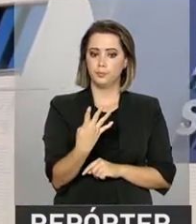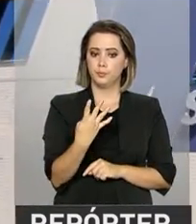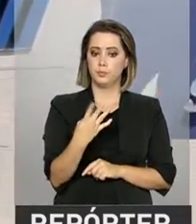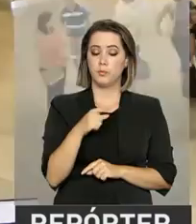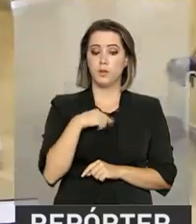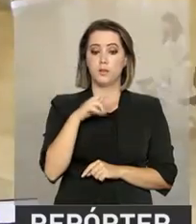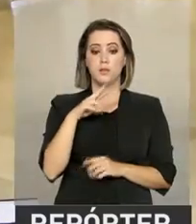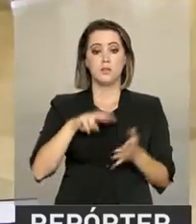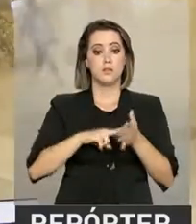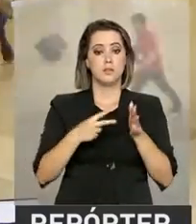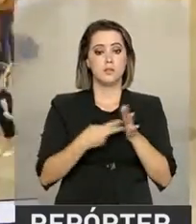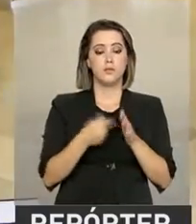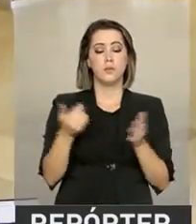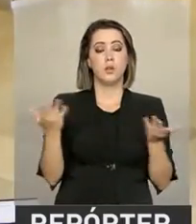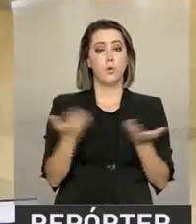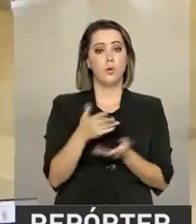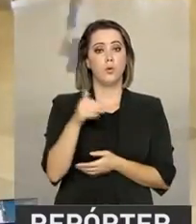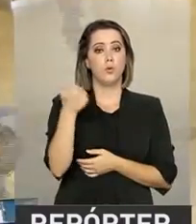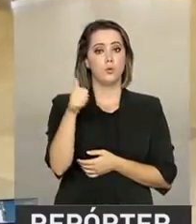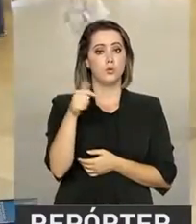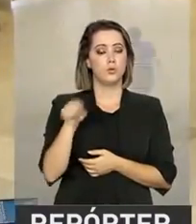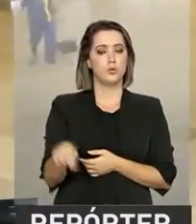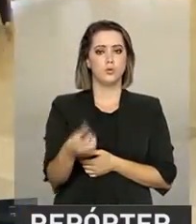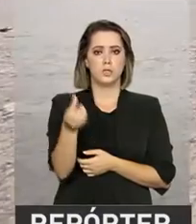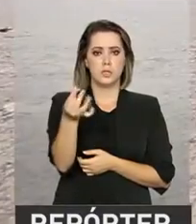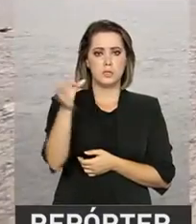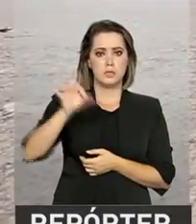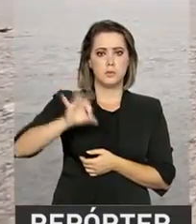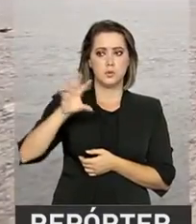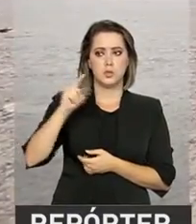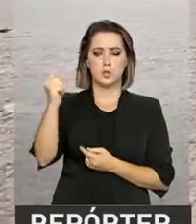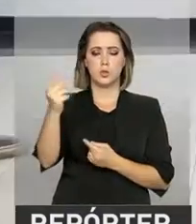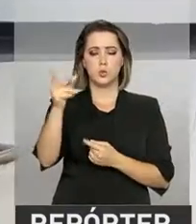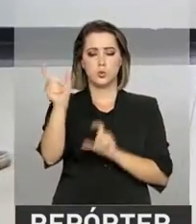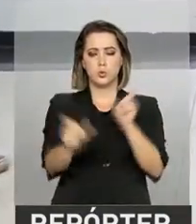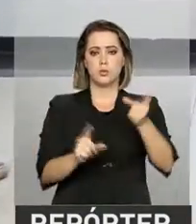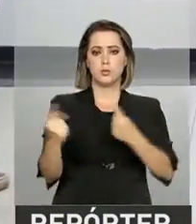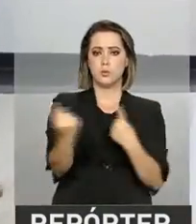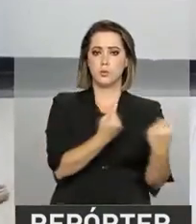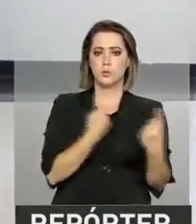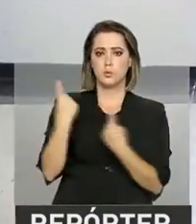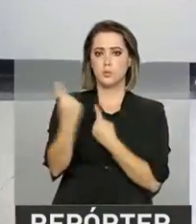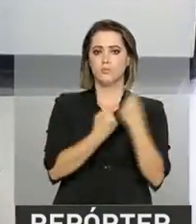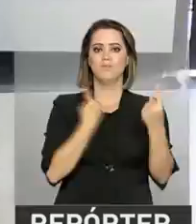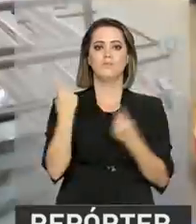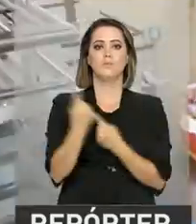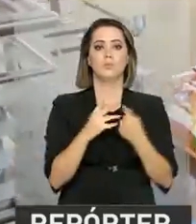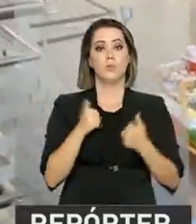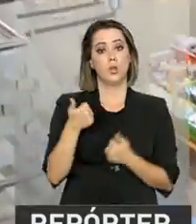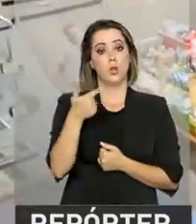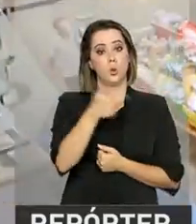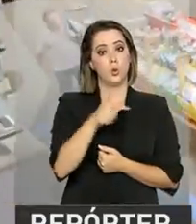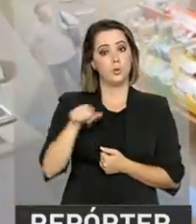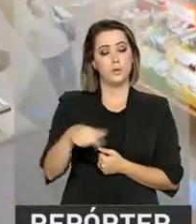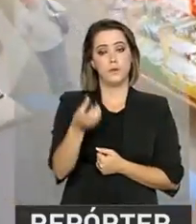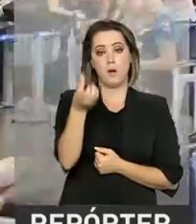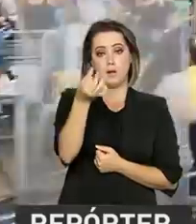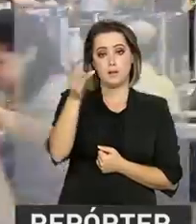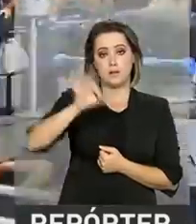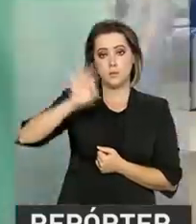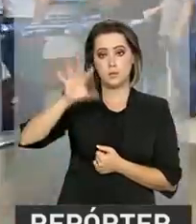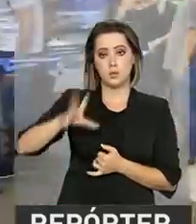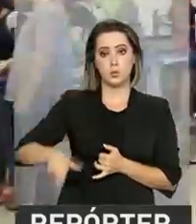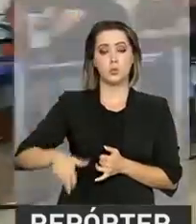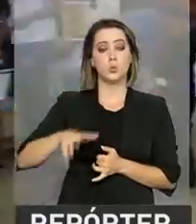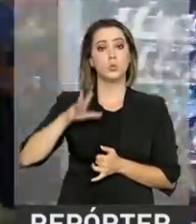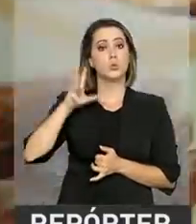Alegre respondem hoje por 11,6% dos passageiros e 12,6% das cargas movimentadas nos aeroportos do país.